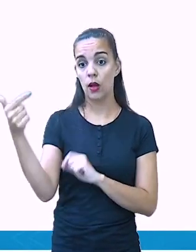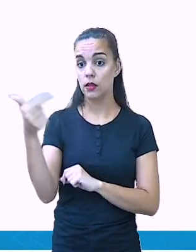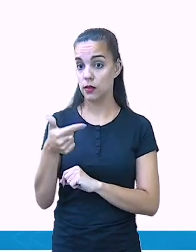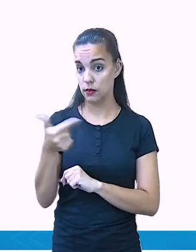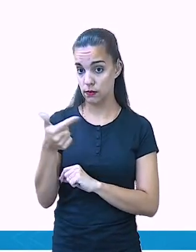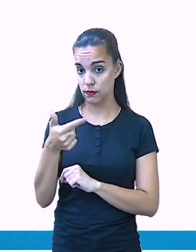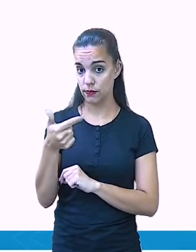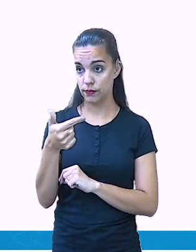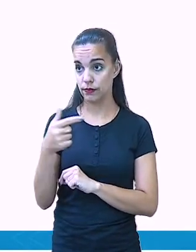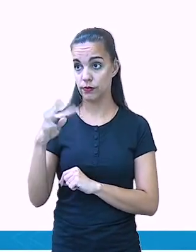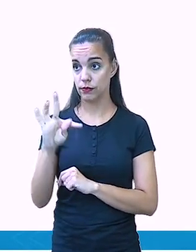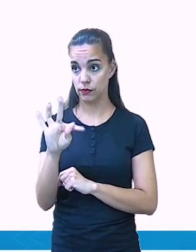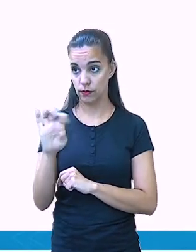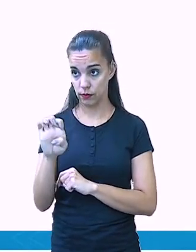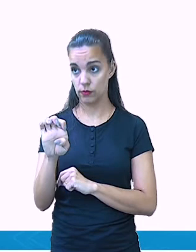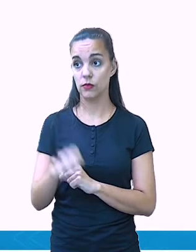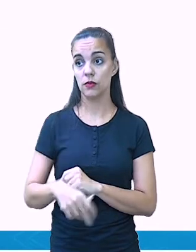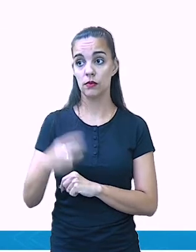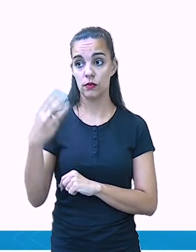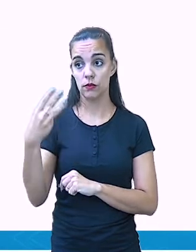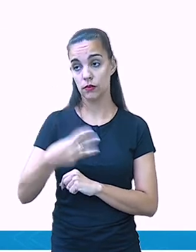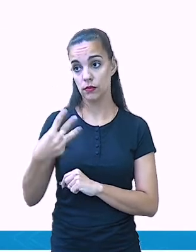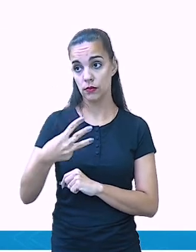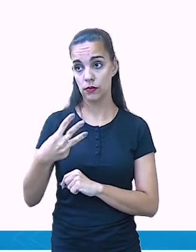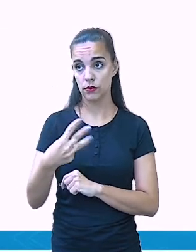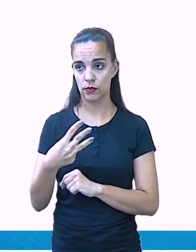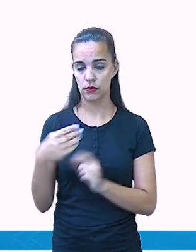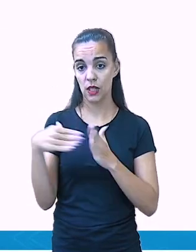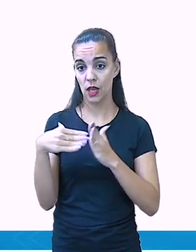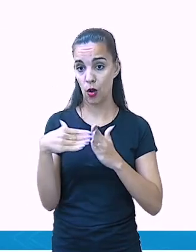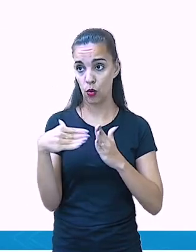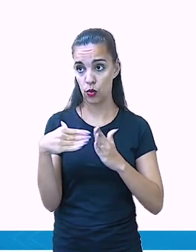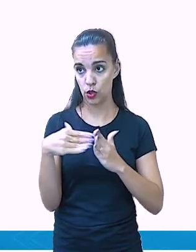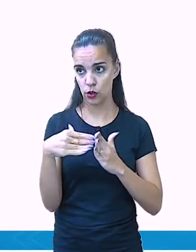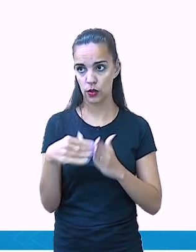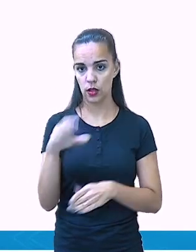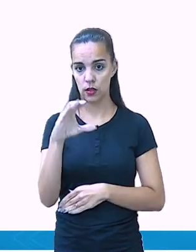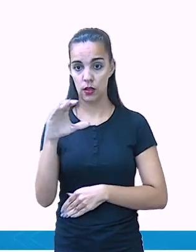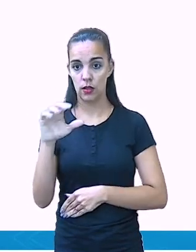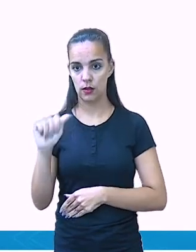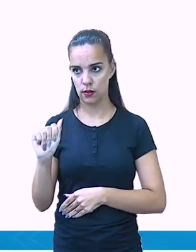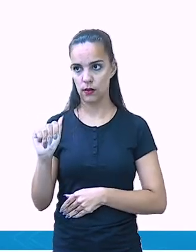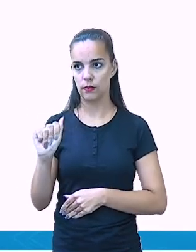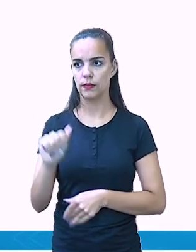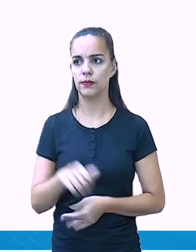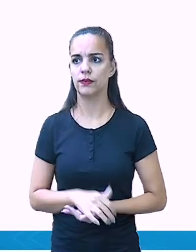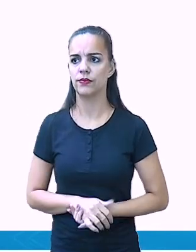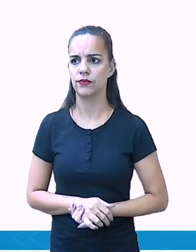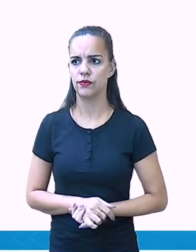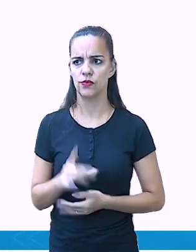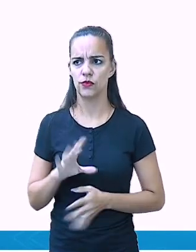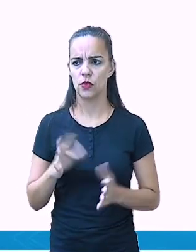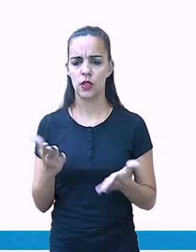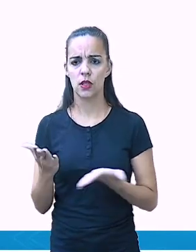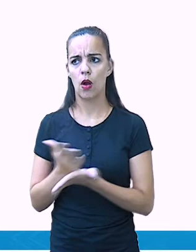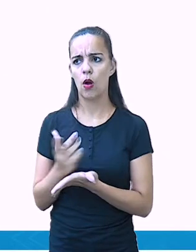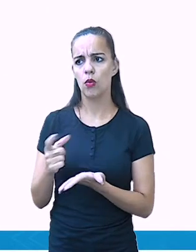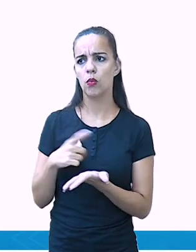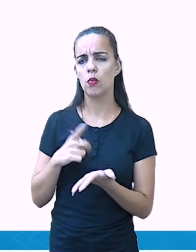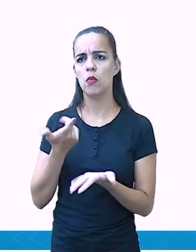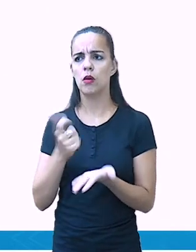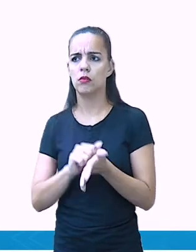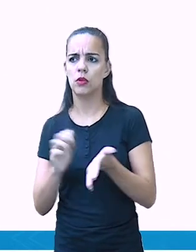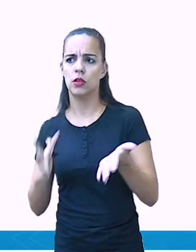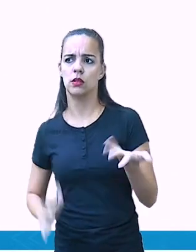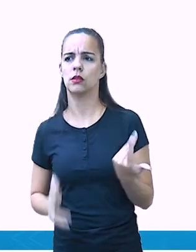sílaba do meio, que é o té, e a gente tem a última sílaba, que é o cá. Em alguma atividade, sua